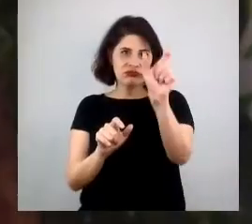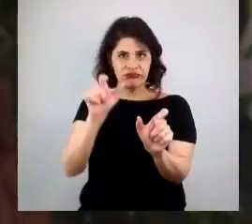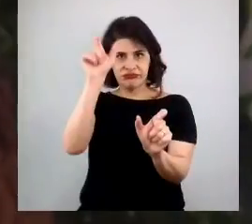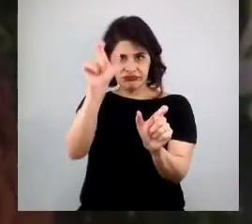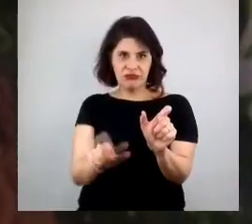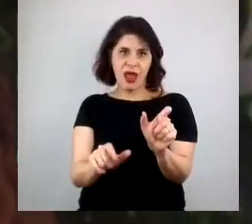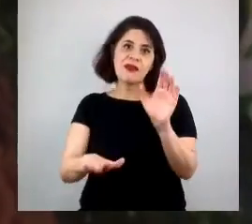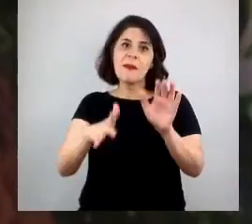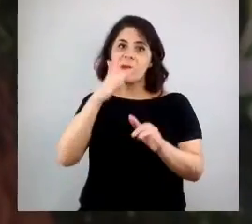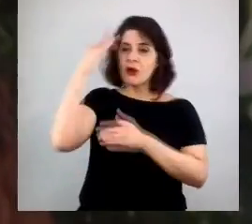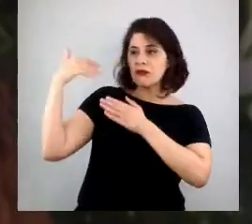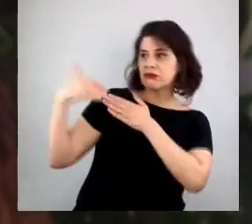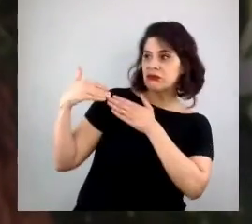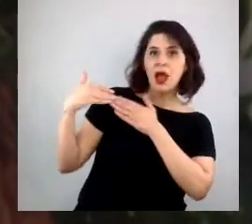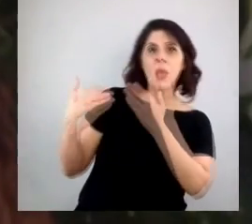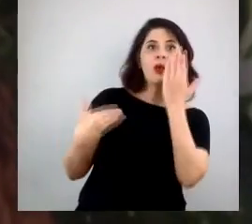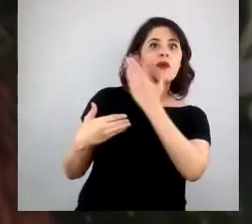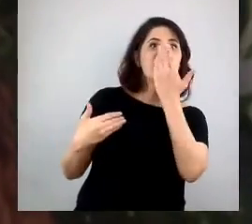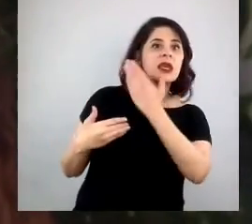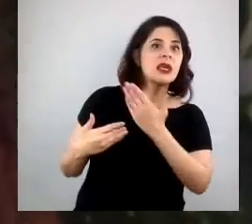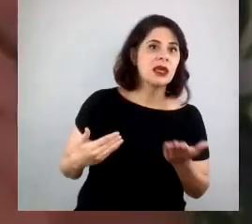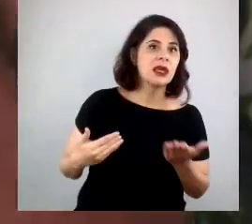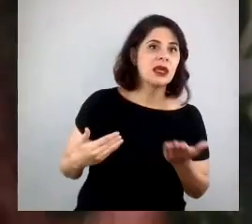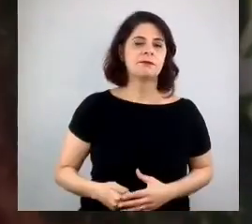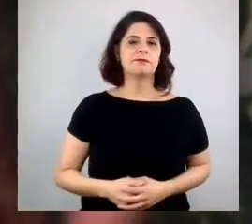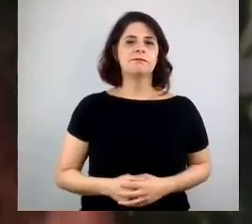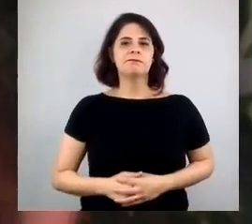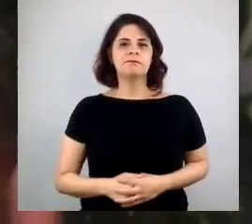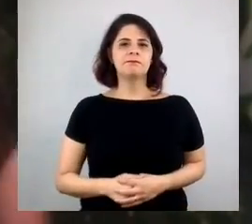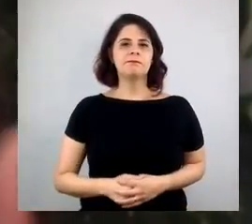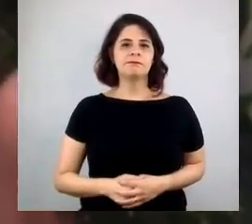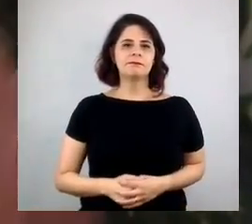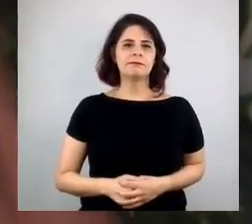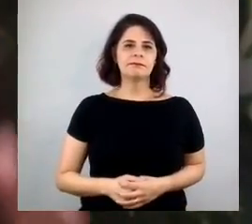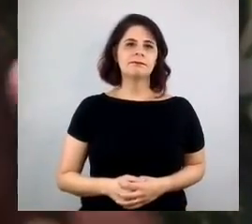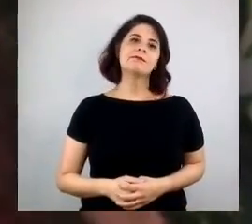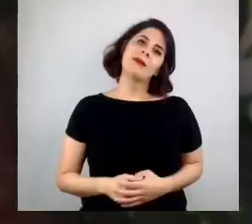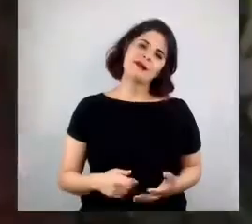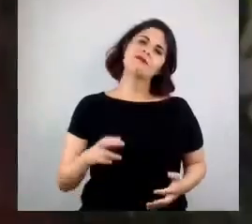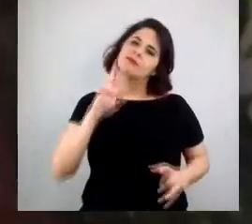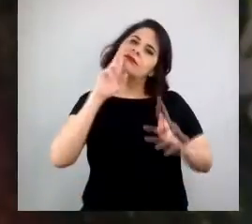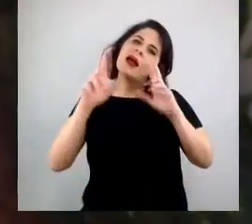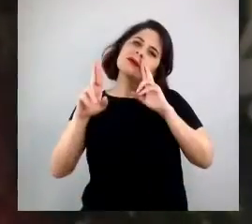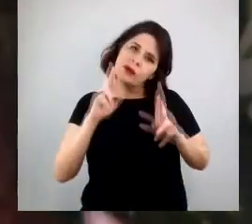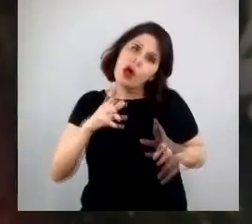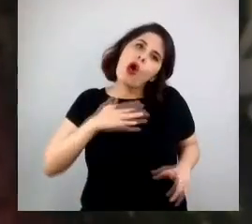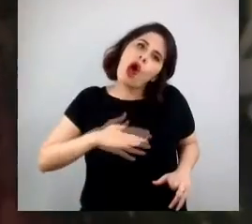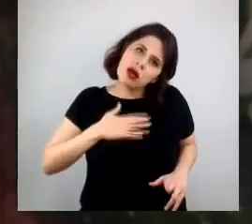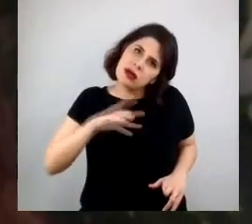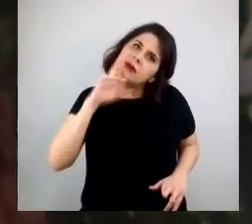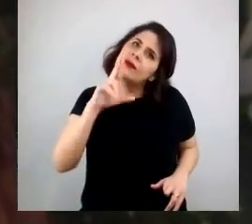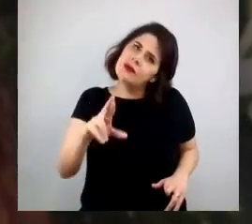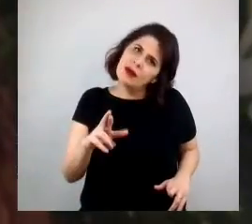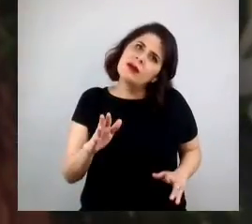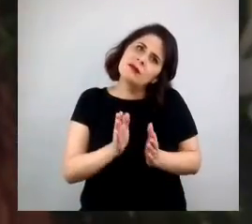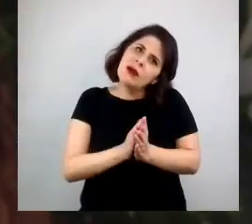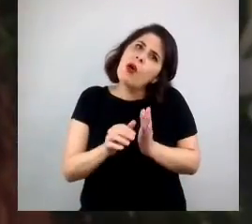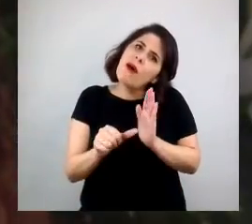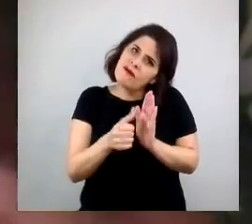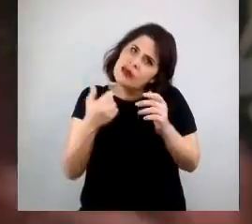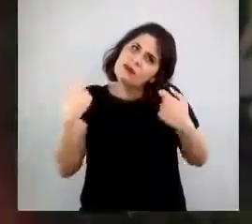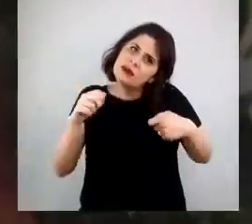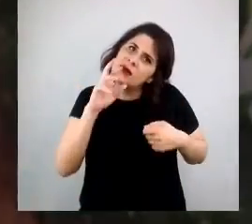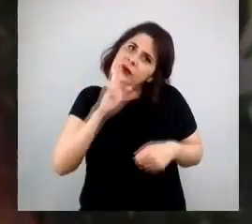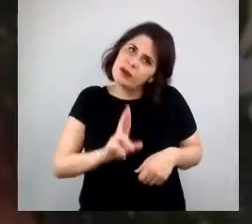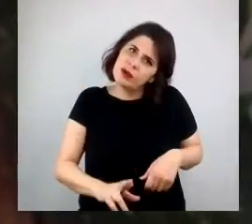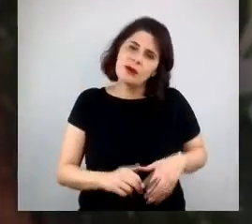viu, e aí, só que como a gente tem costume de responder pelo menos uma vez, cada pessoa que me contacta, a